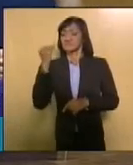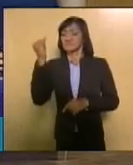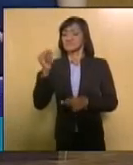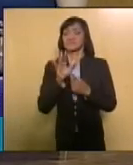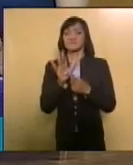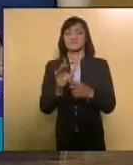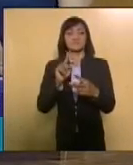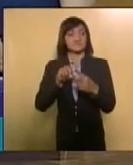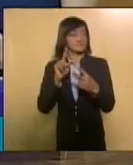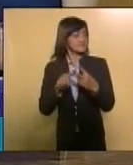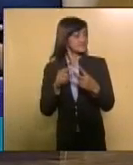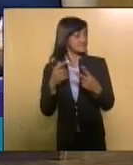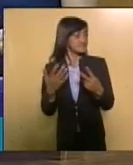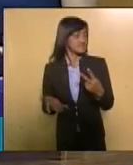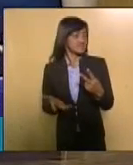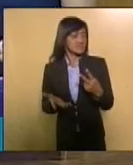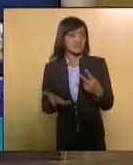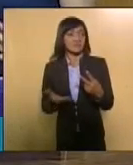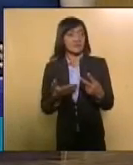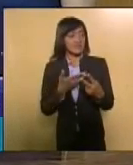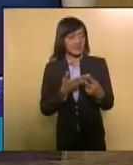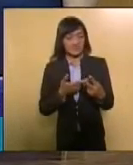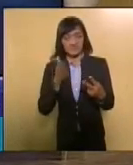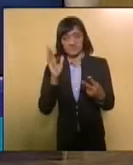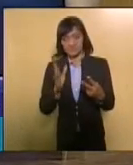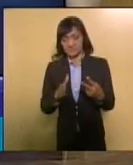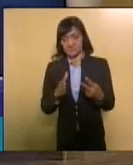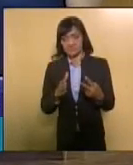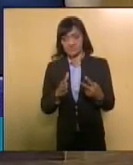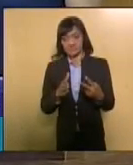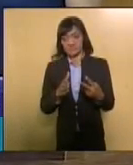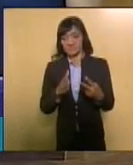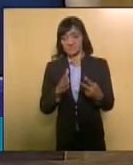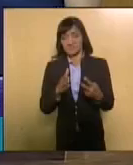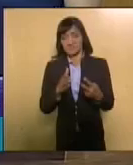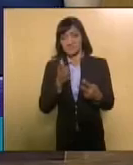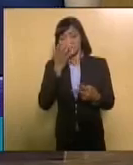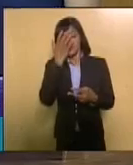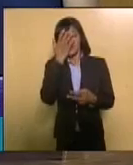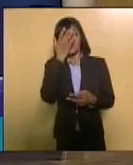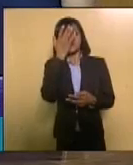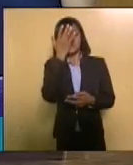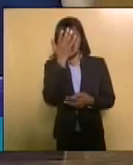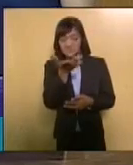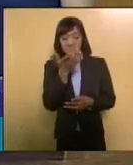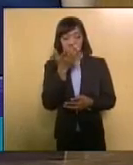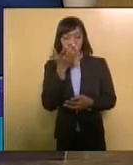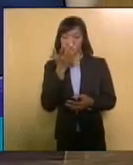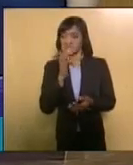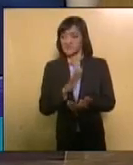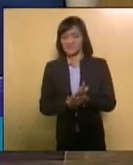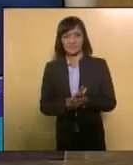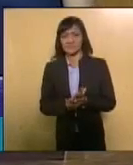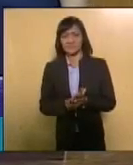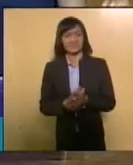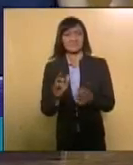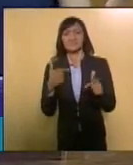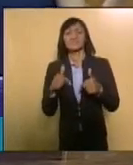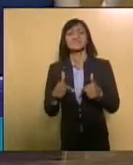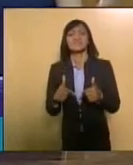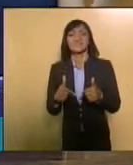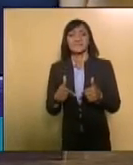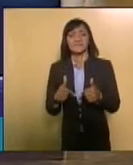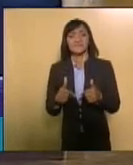desses dois fenômenos O primeiro é que esses dois fenômenos eles são fáceis de um mesmo processo a gente não pode nunca analisar um fenômeno descolado do outro eu